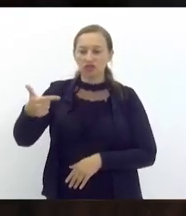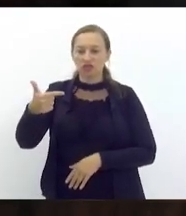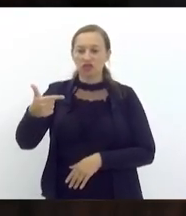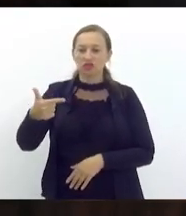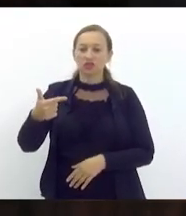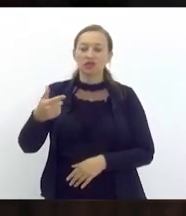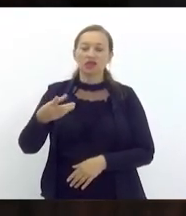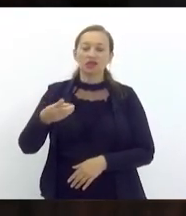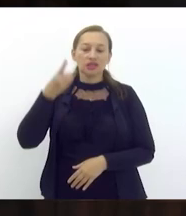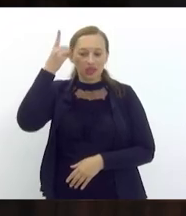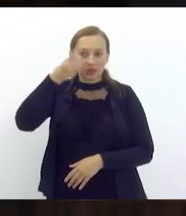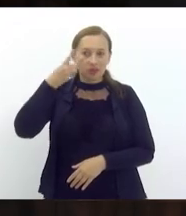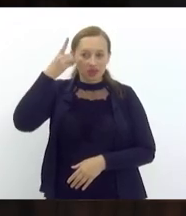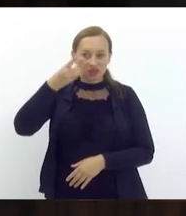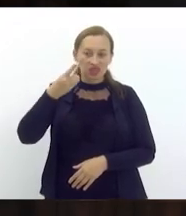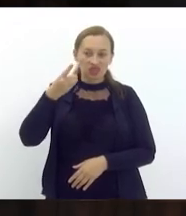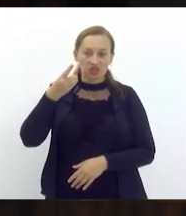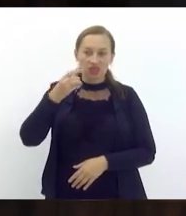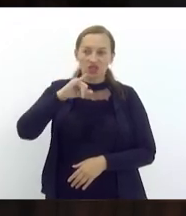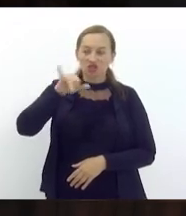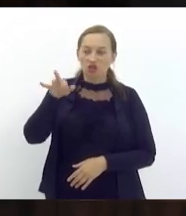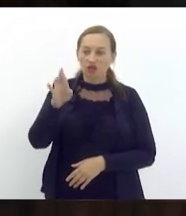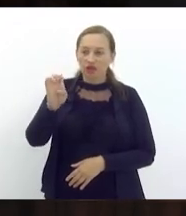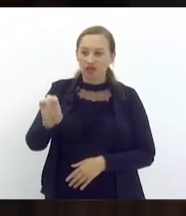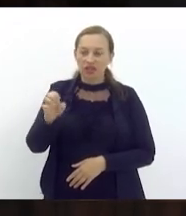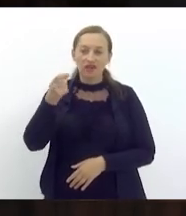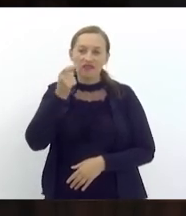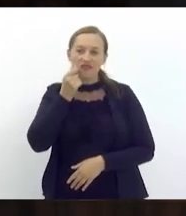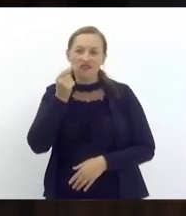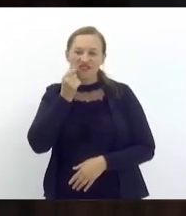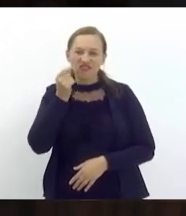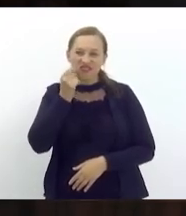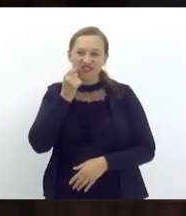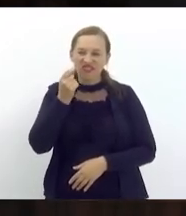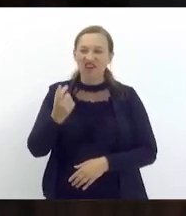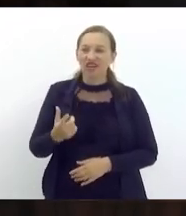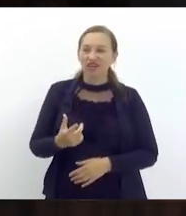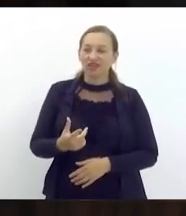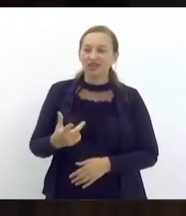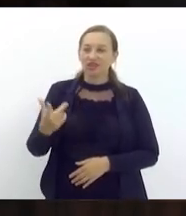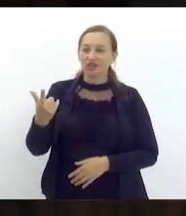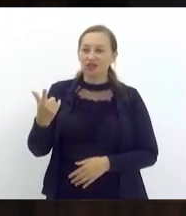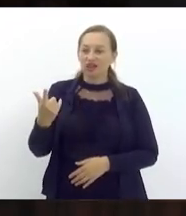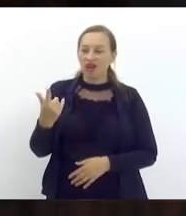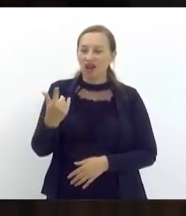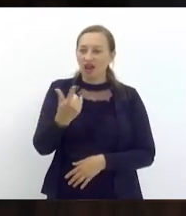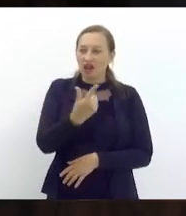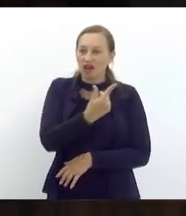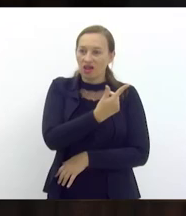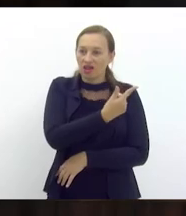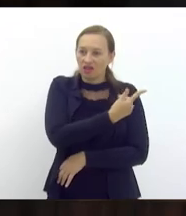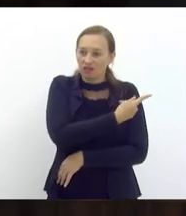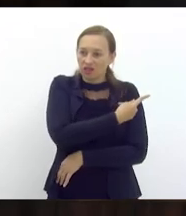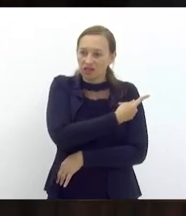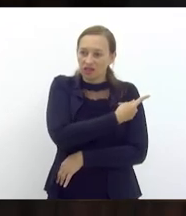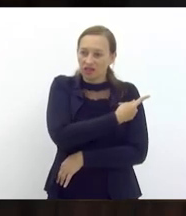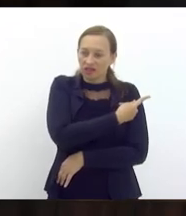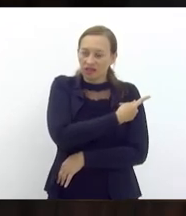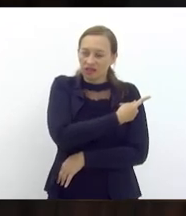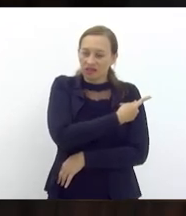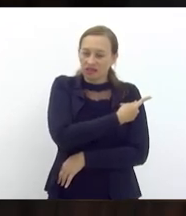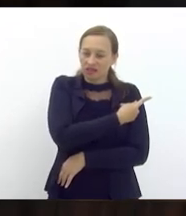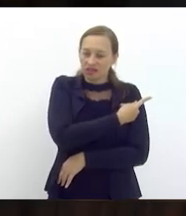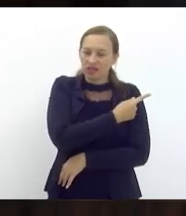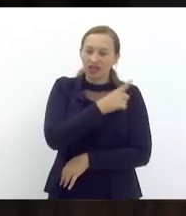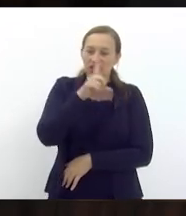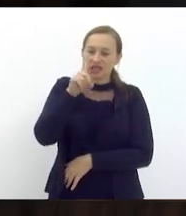autoria do deputado Giovani ratinho que institui a vacina a vacinação Deco